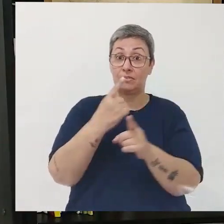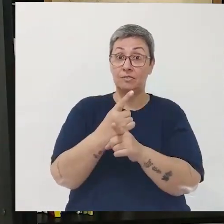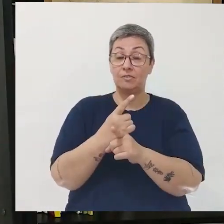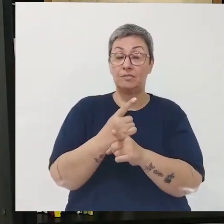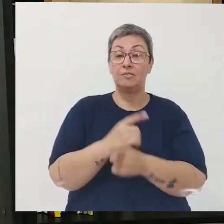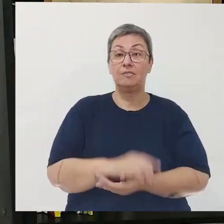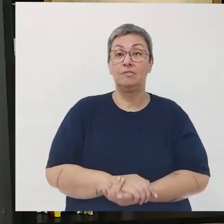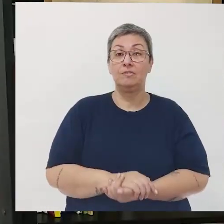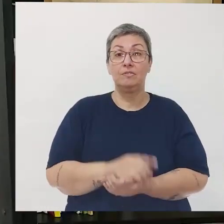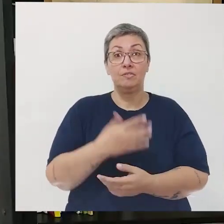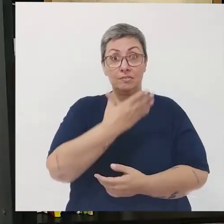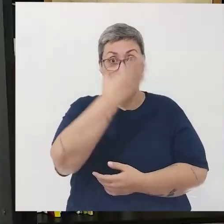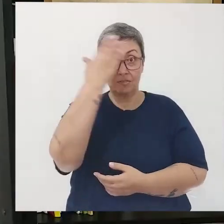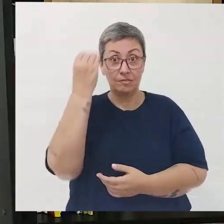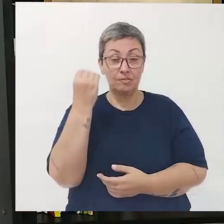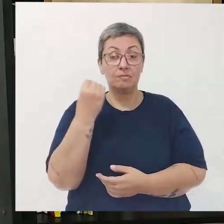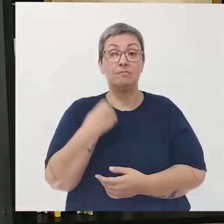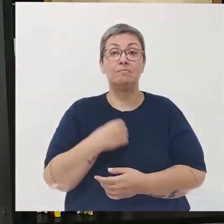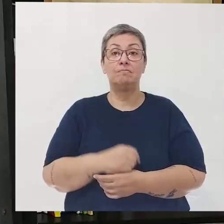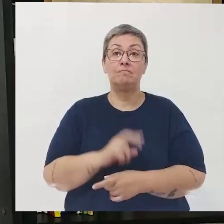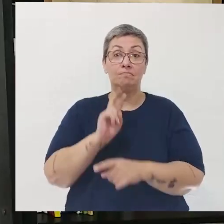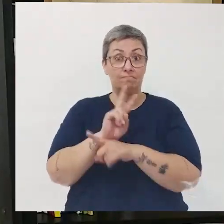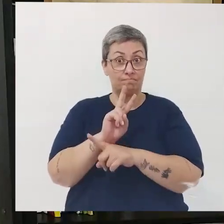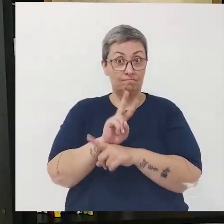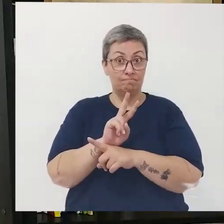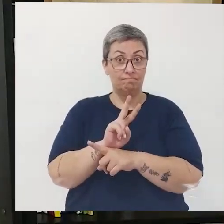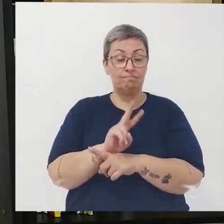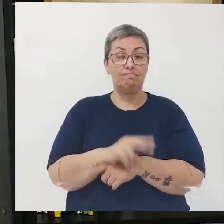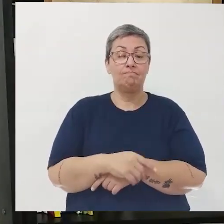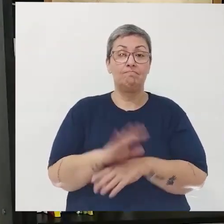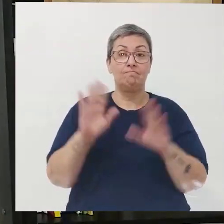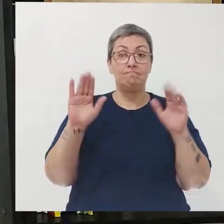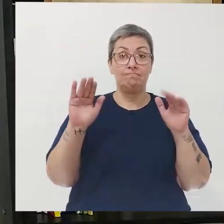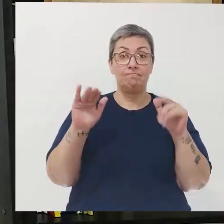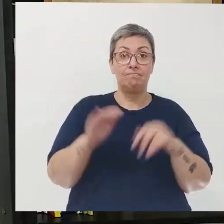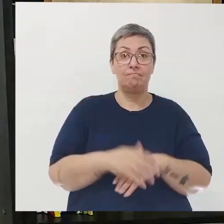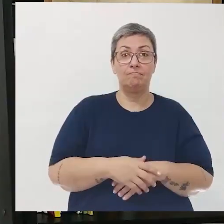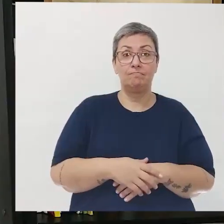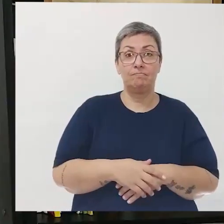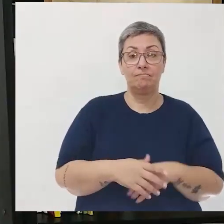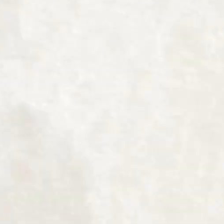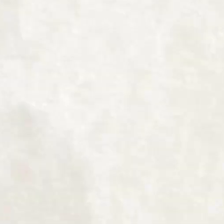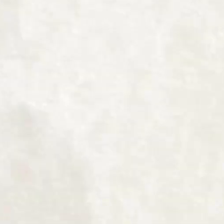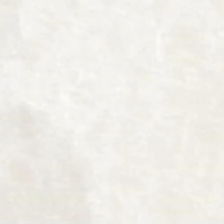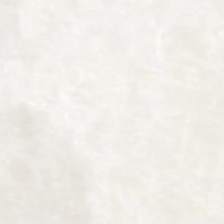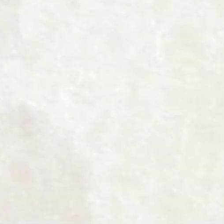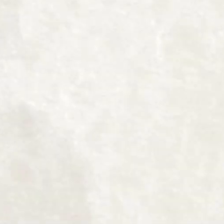próximo encontro. E não se esqueçam, cuidem-se. Tchau, tchau.